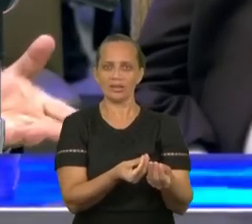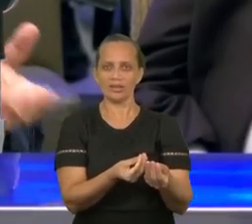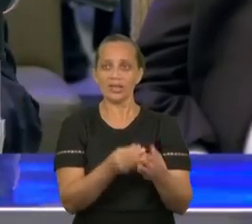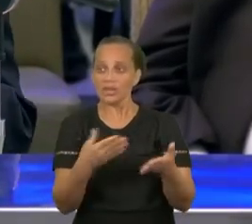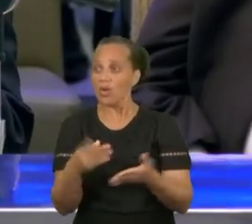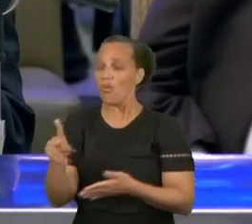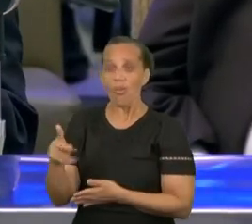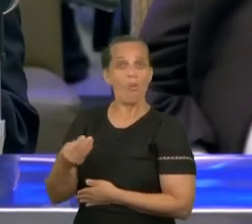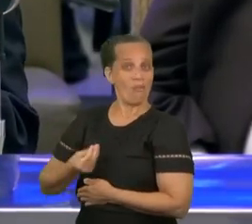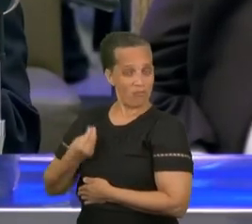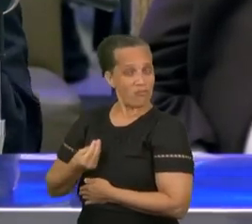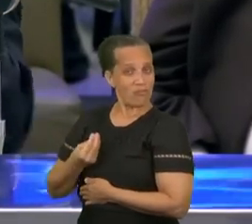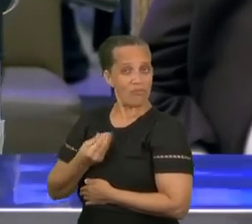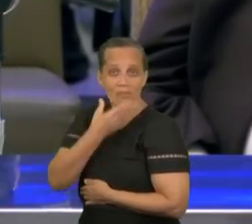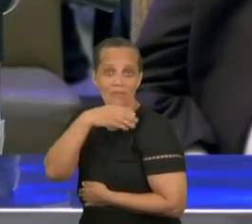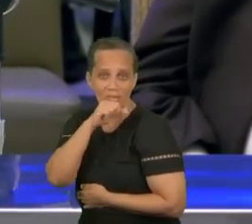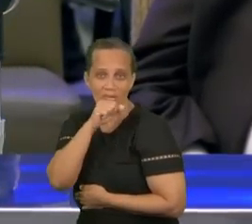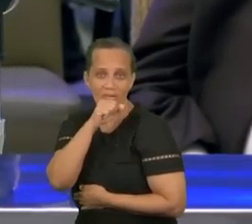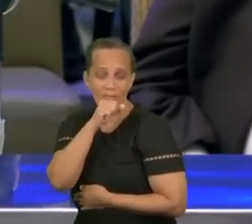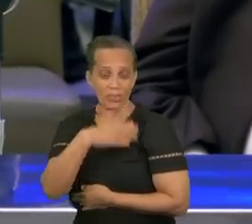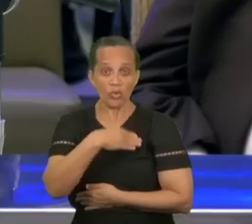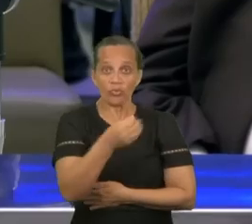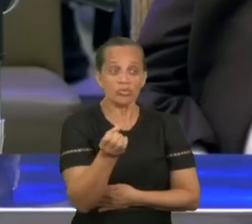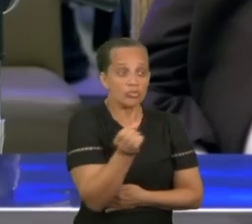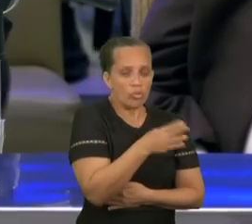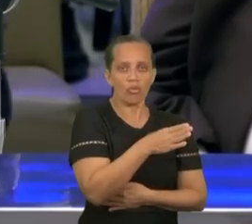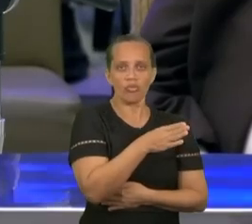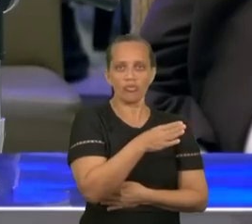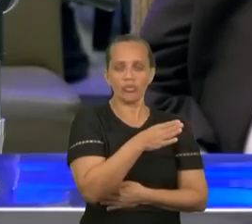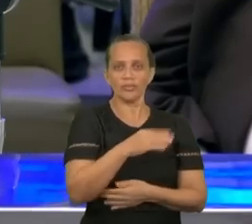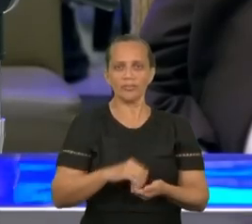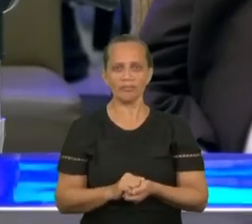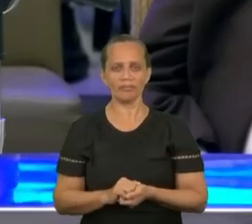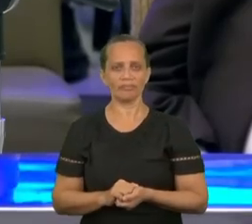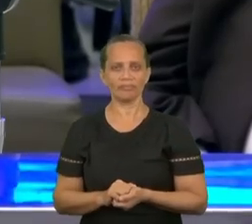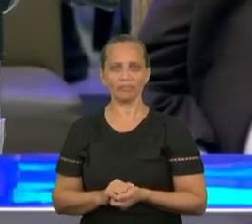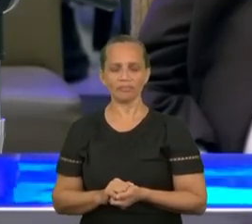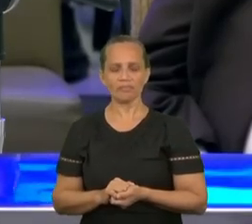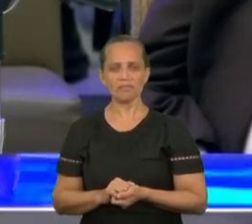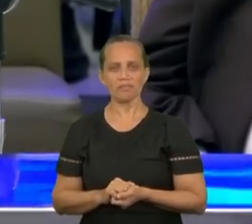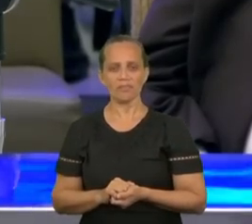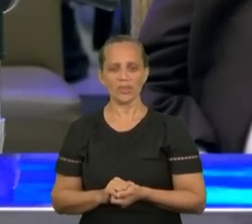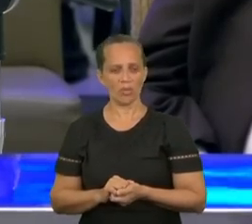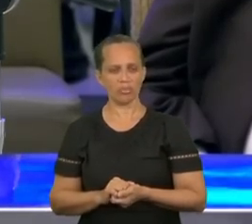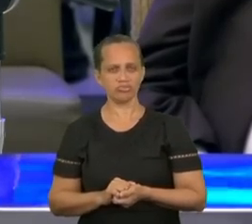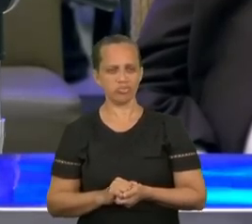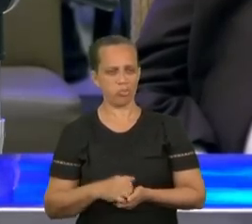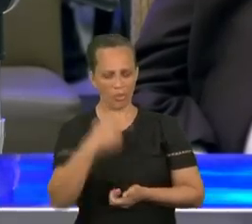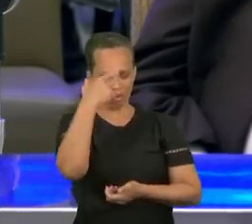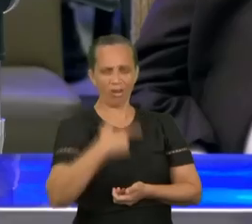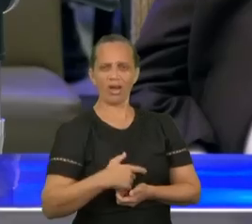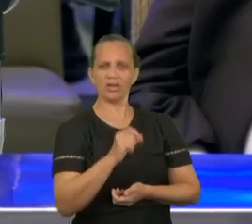deixava em vida não é tem um filho novo esse filho não é pelo pelo caráter dele